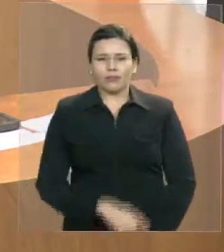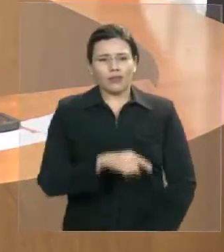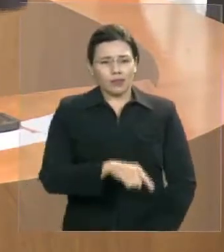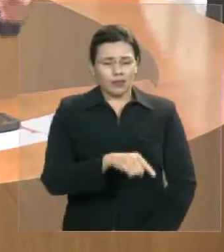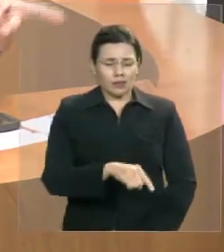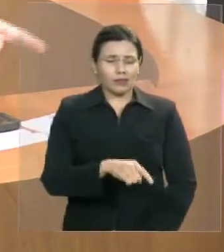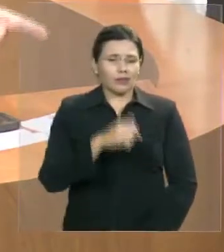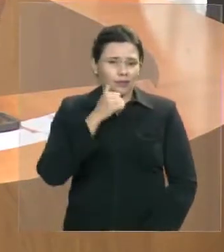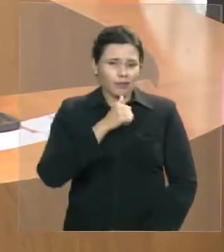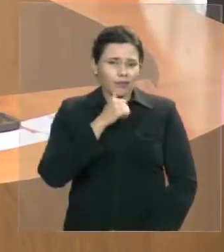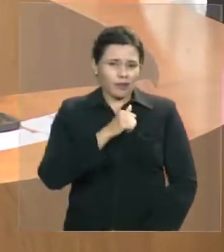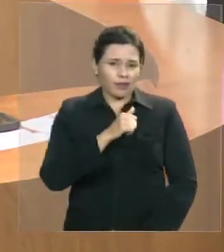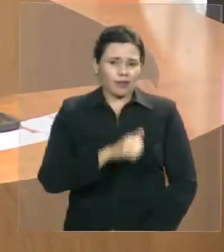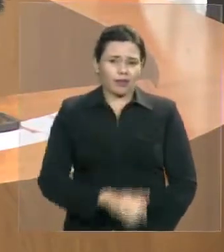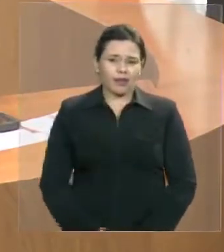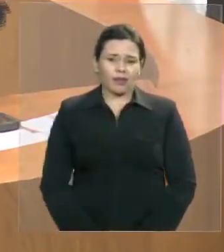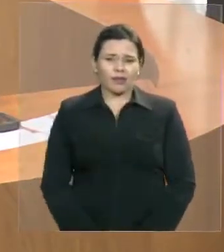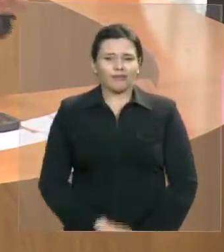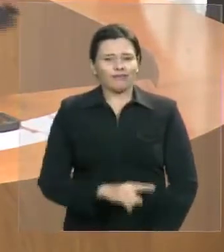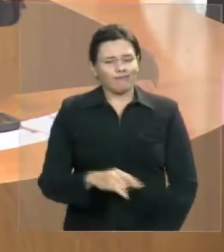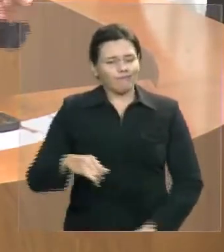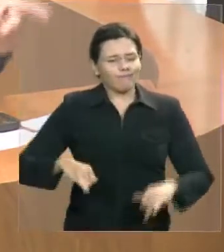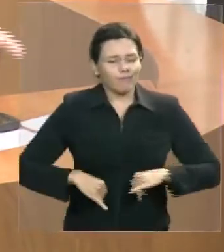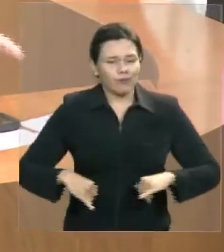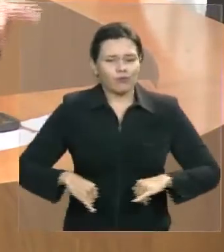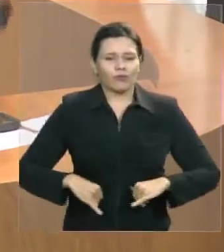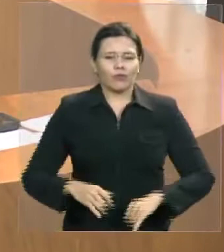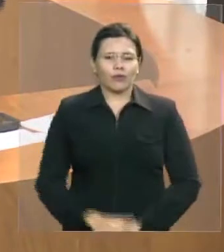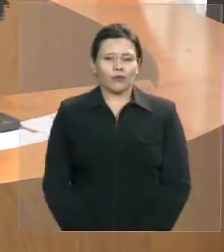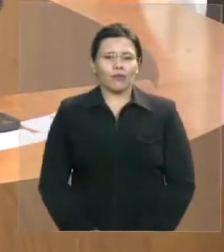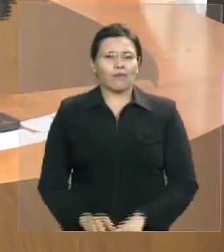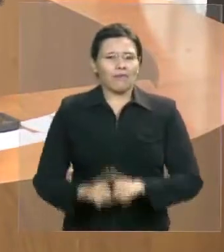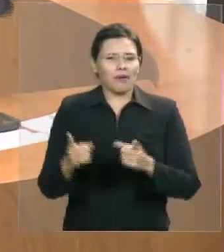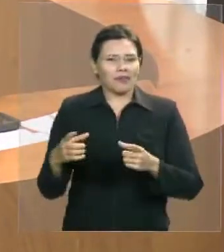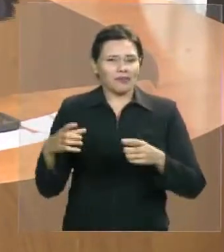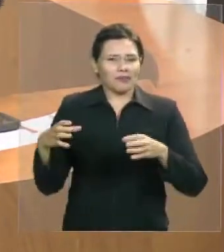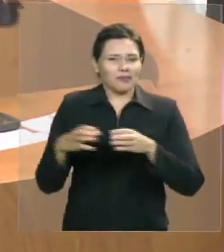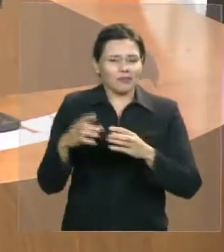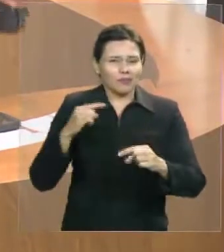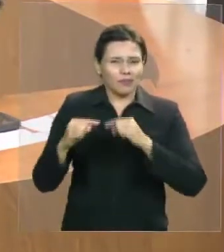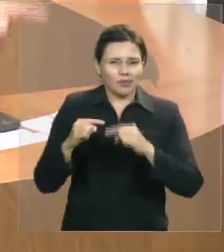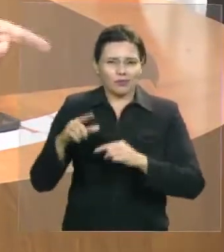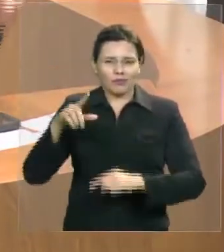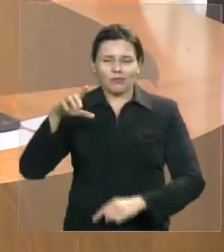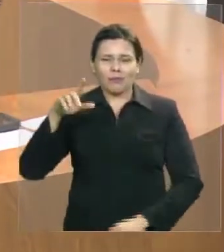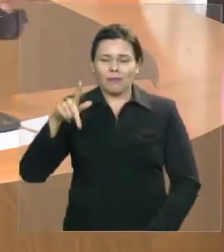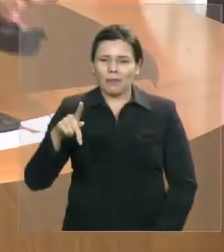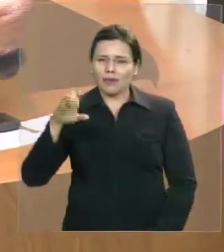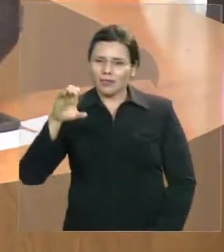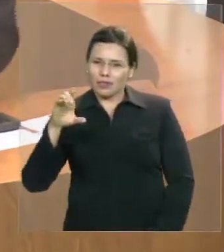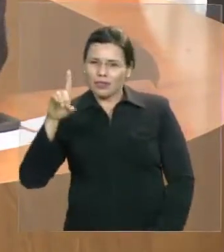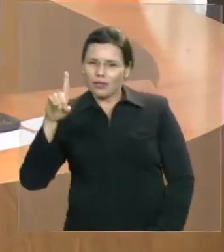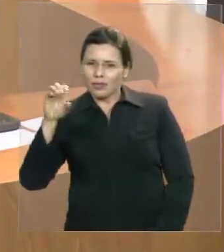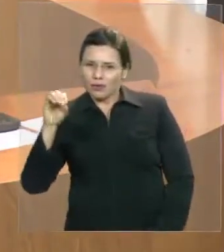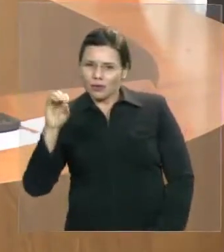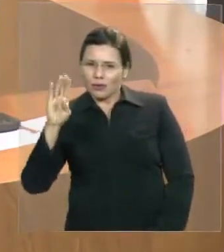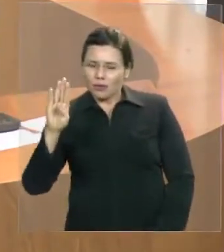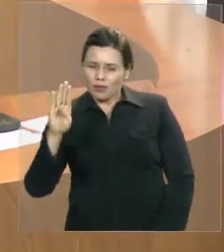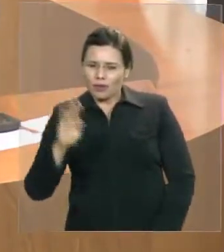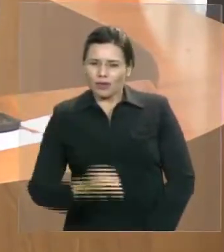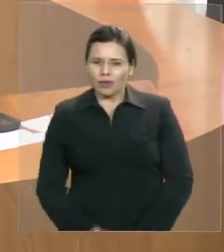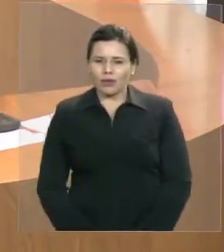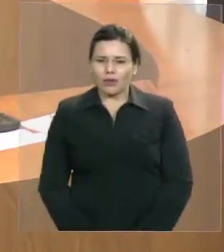Partido Comunista não conseguiu se viabilizar, teve que botar o dedo no nariz e apoiar a doutora